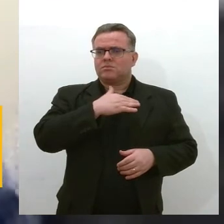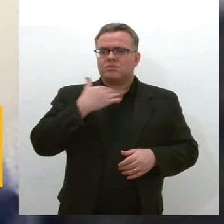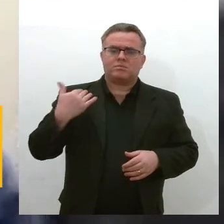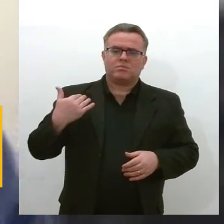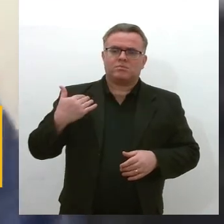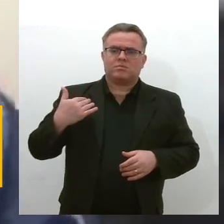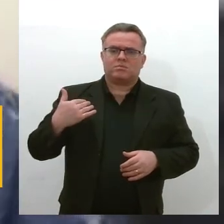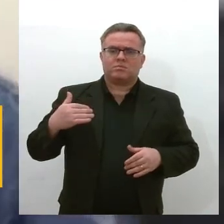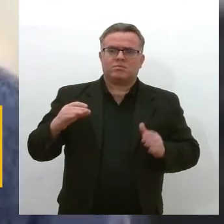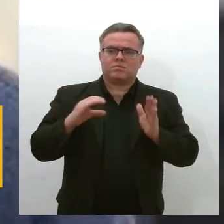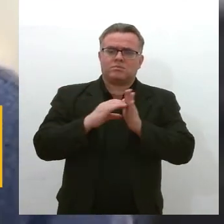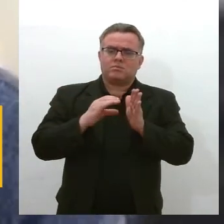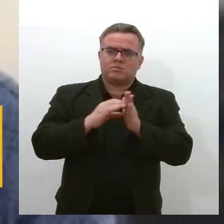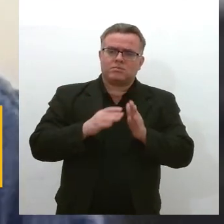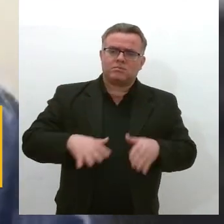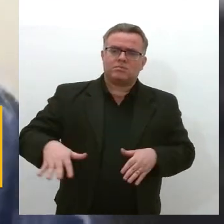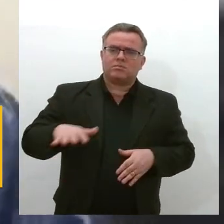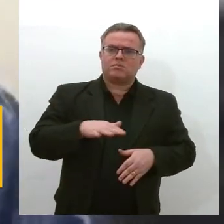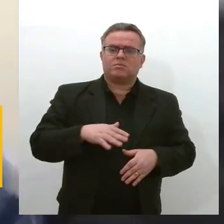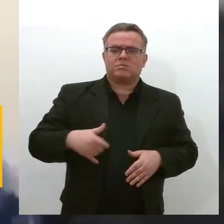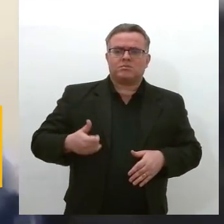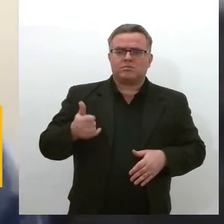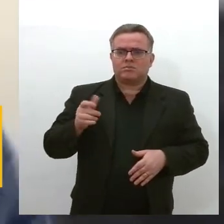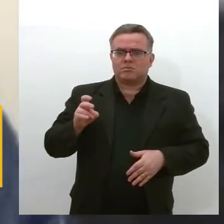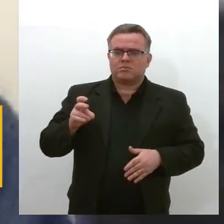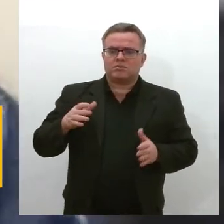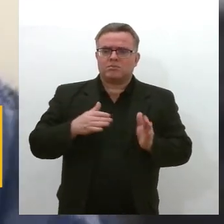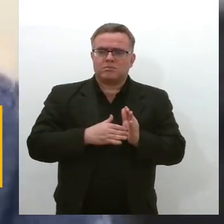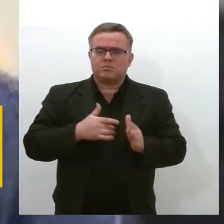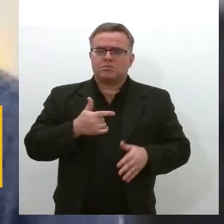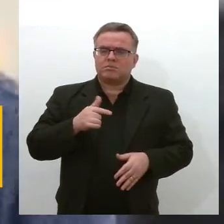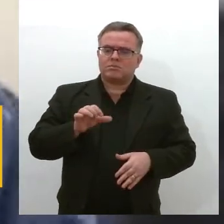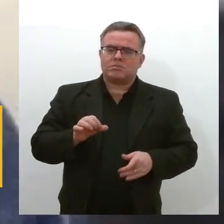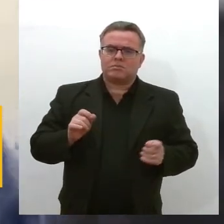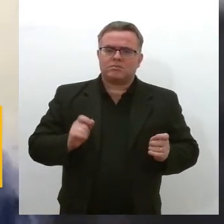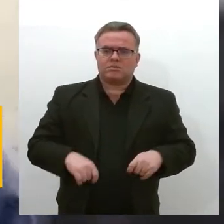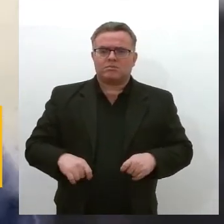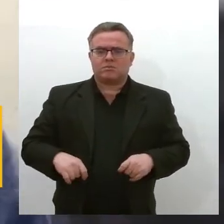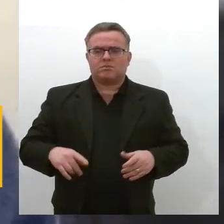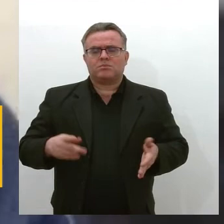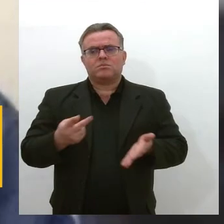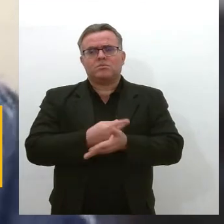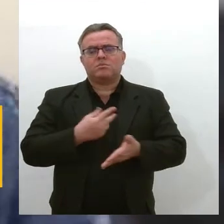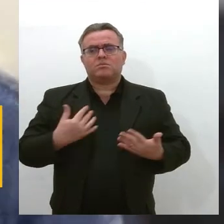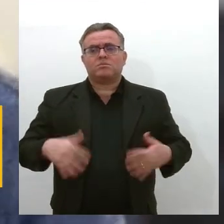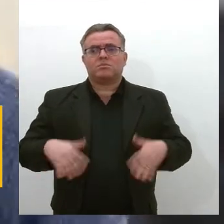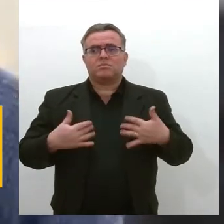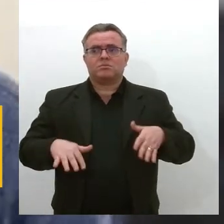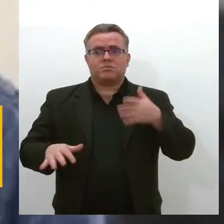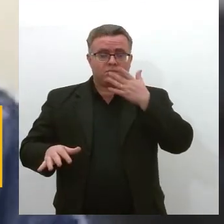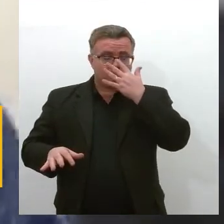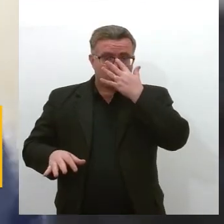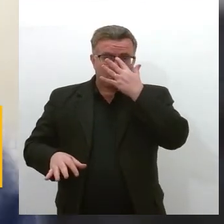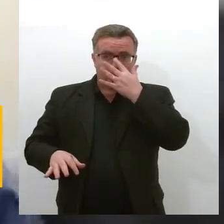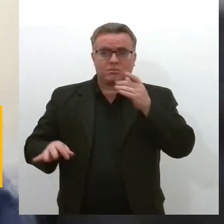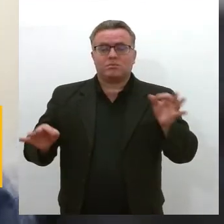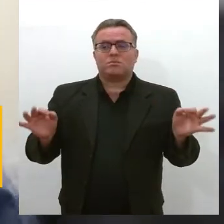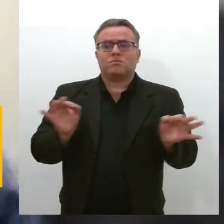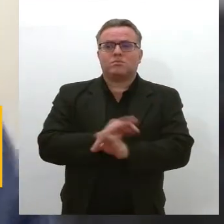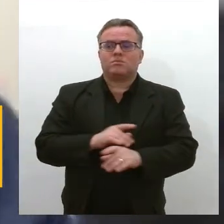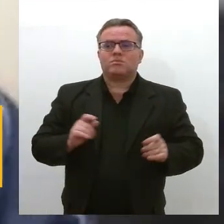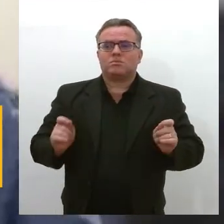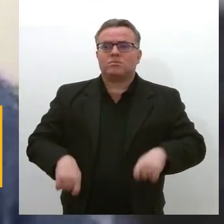De 15 a 29 anos, ela é a quarta causa geral de morte hoje no Brasil. Por isso que é muito importante